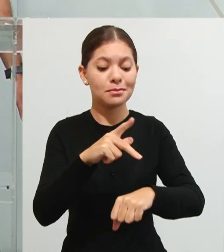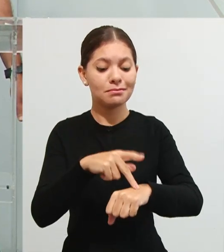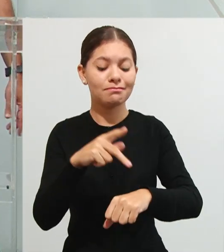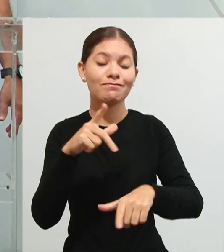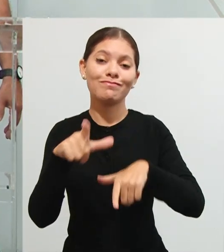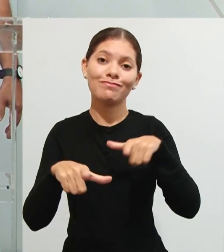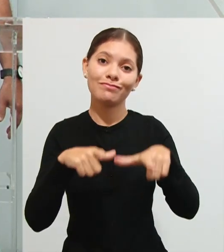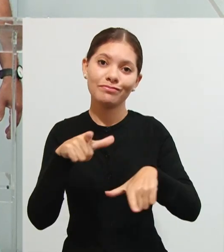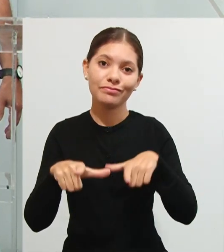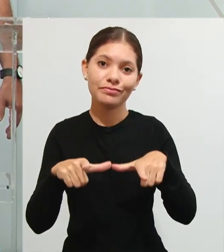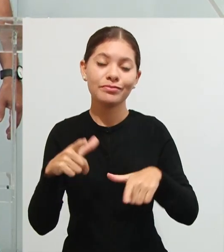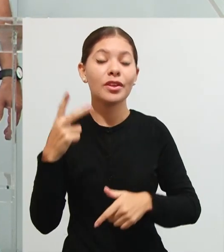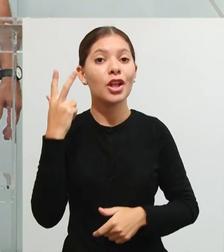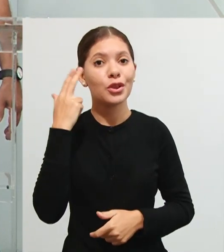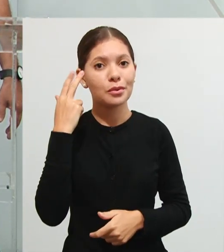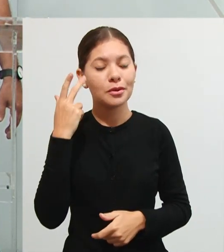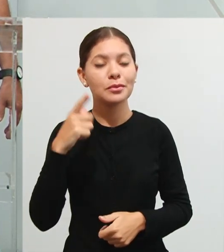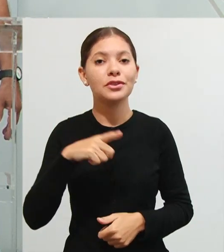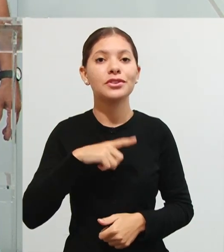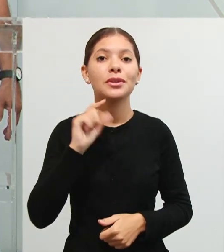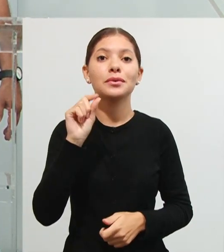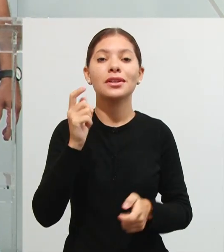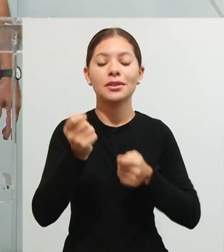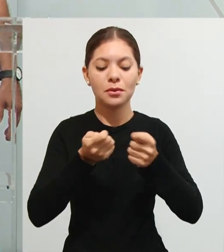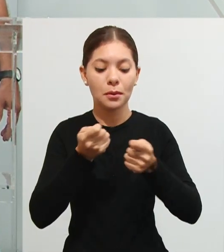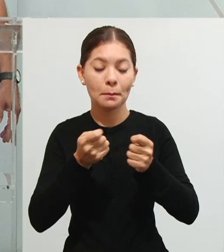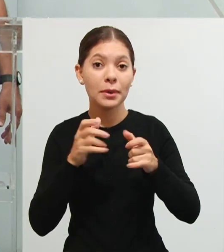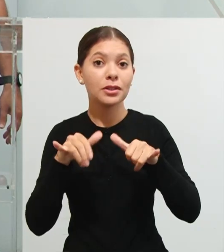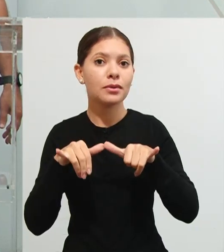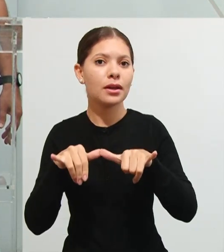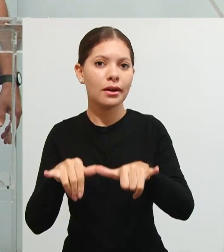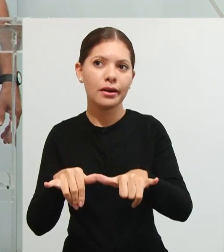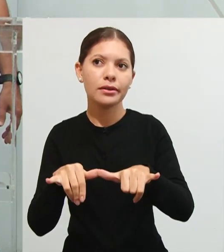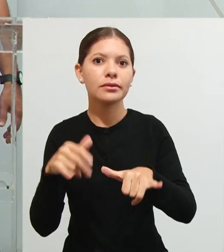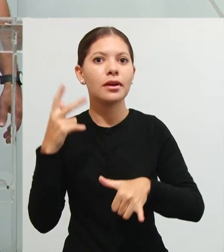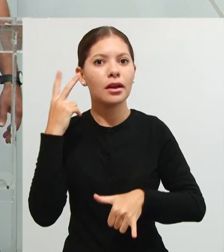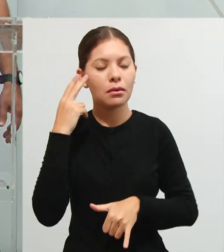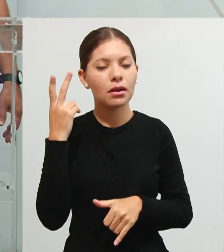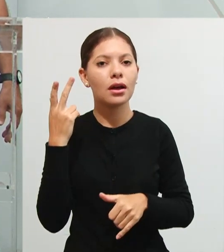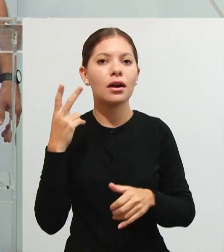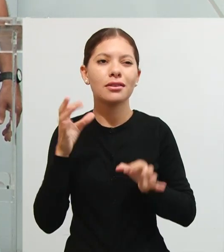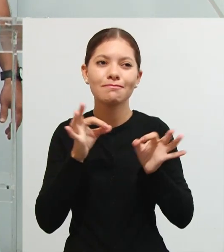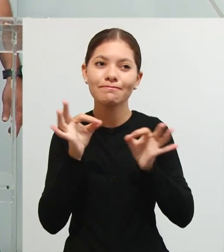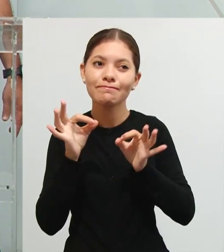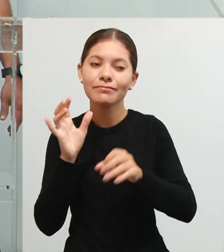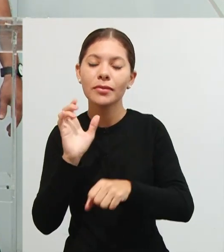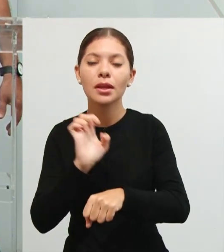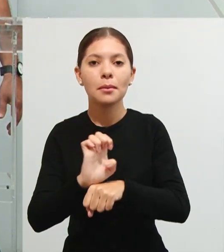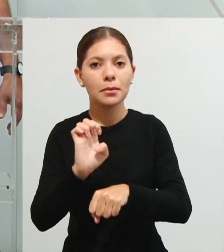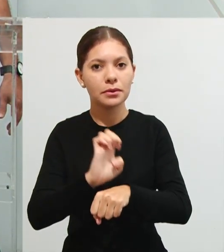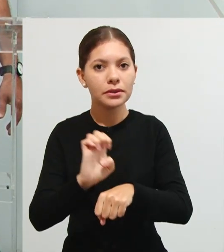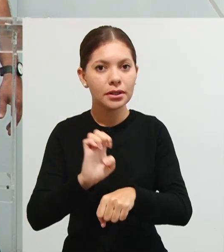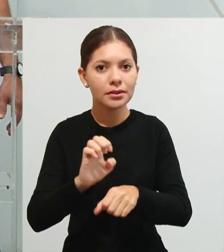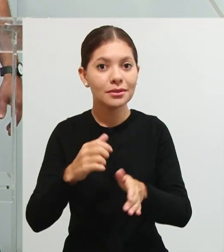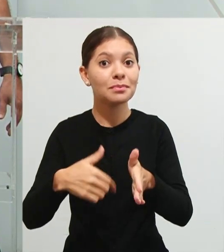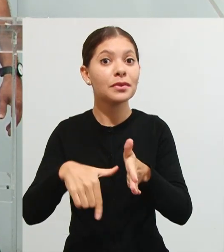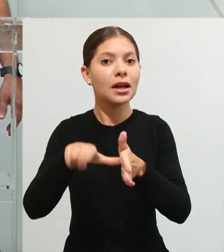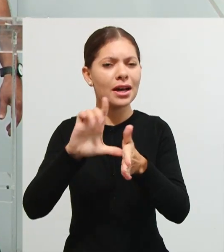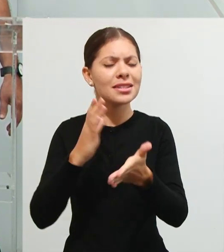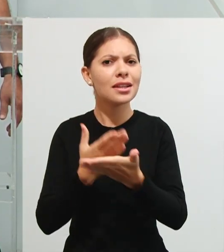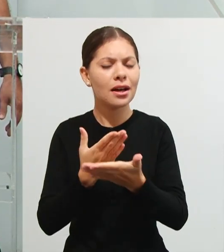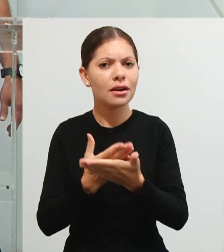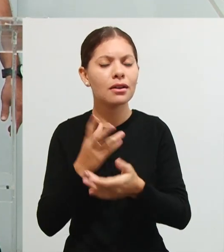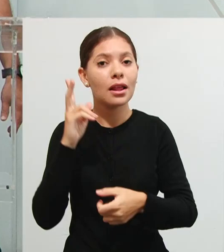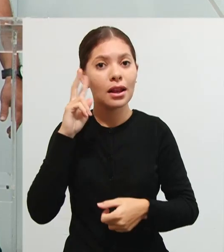assim. Normalmente, nós temos uma economia de mercado regulada pelo Estado. Sim, como já dissemos em aulas